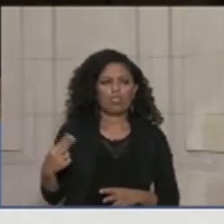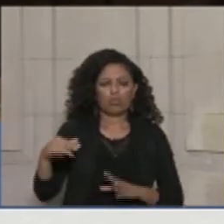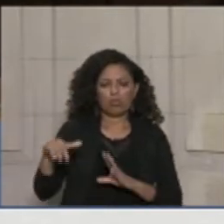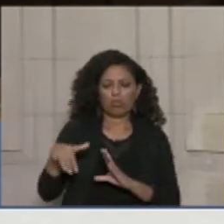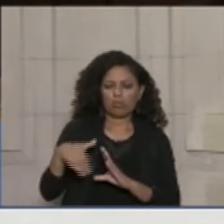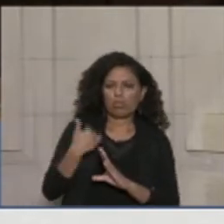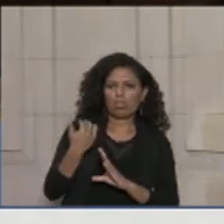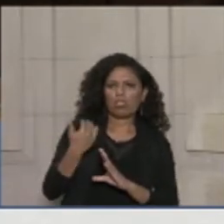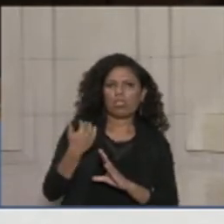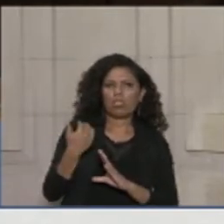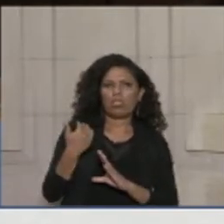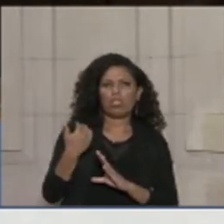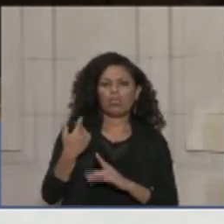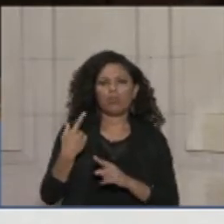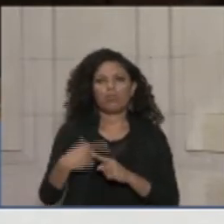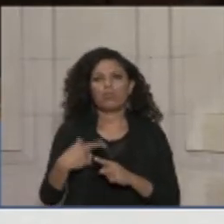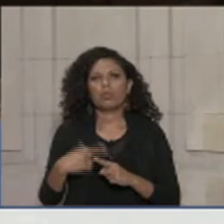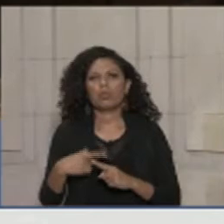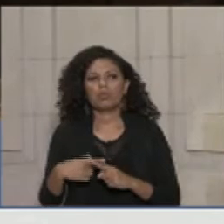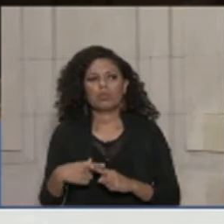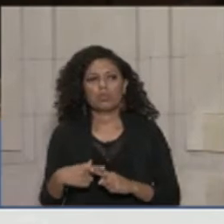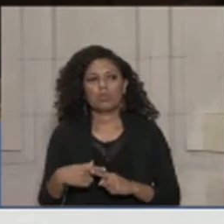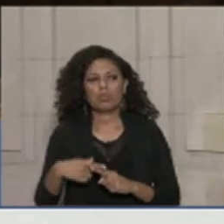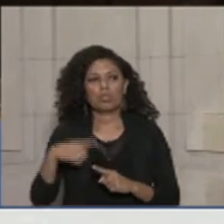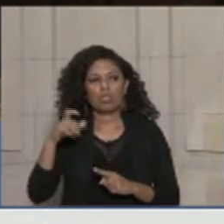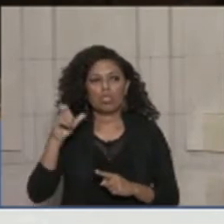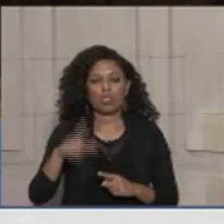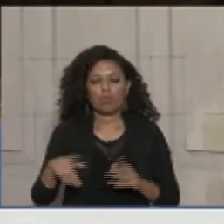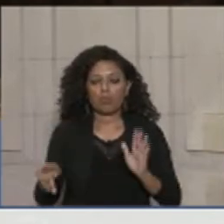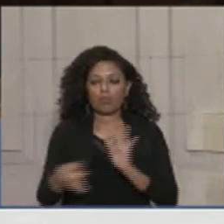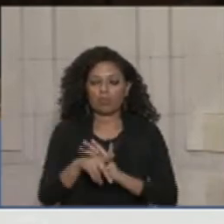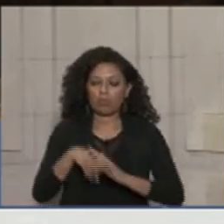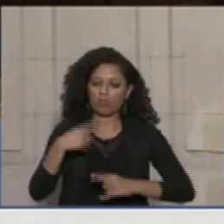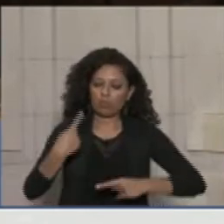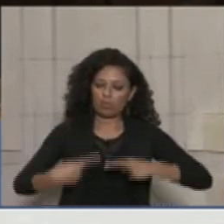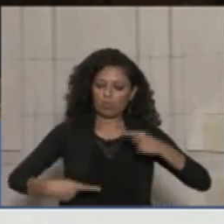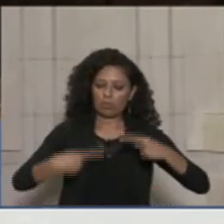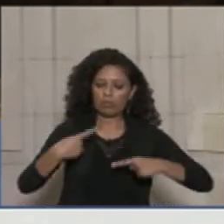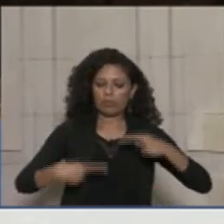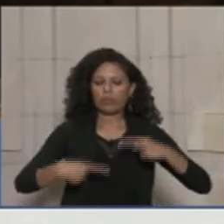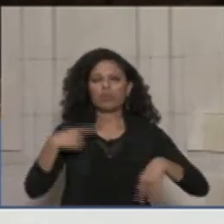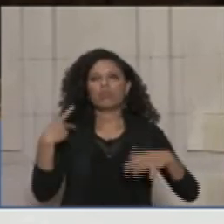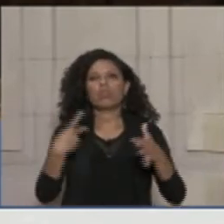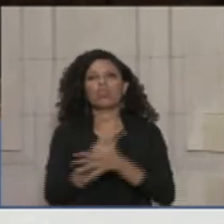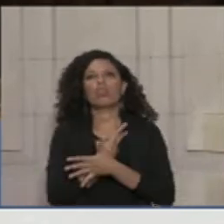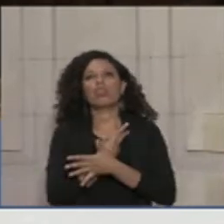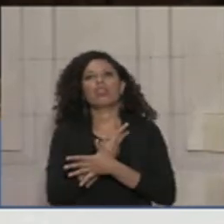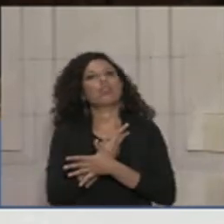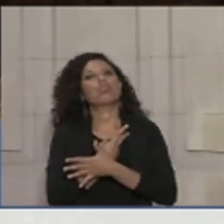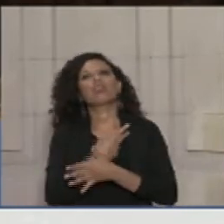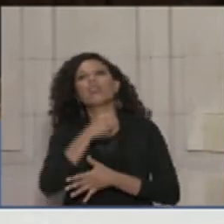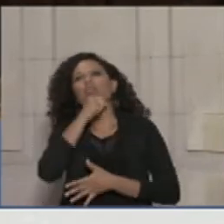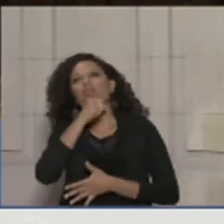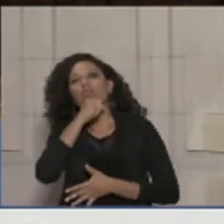municipal, porque isso era coisa da política velha, da antiga política.